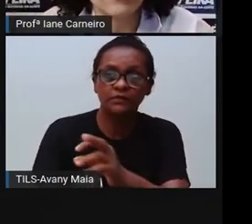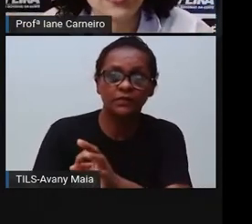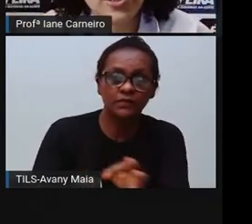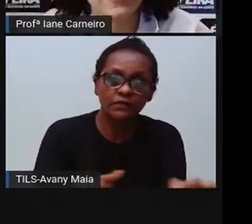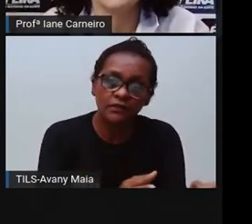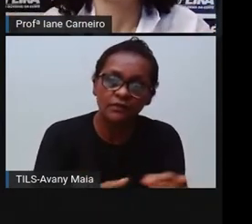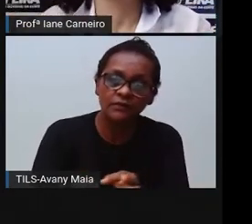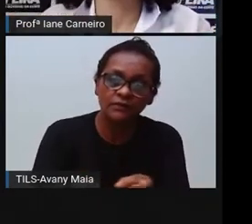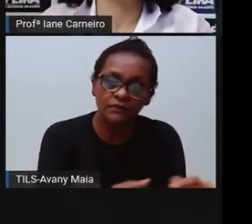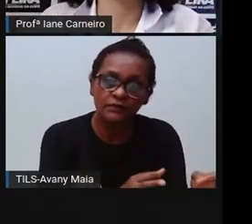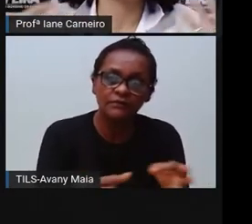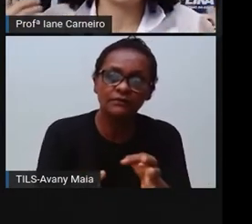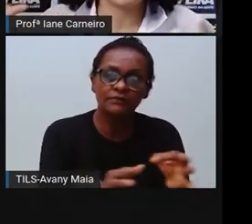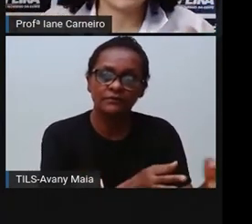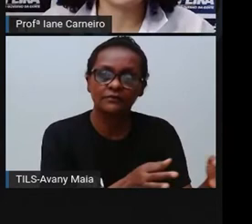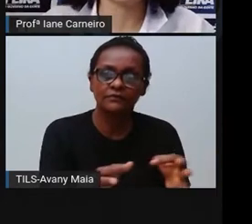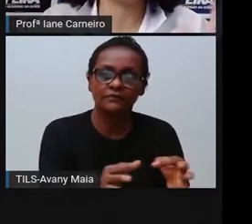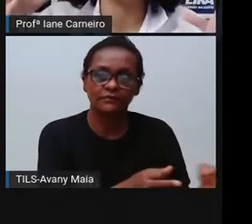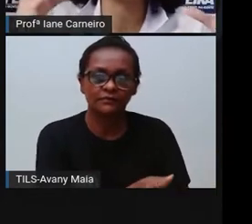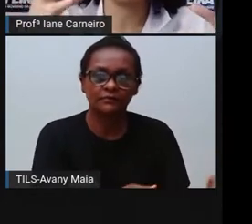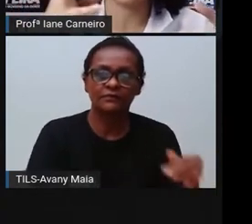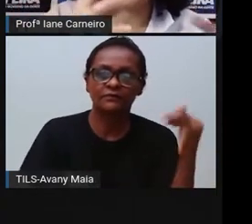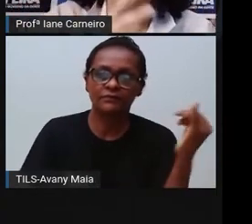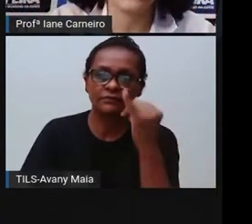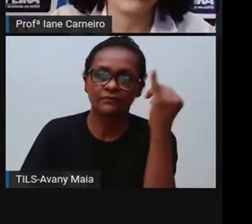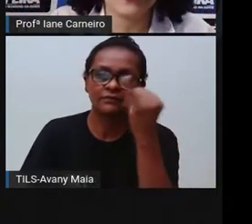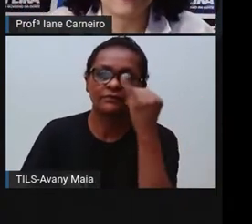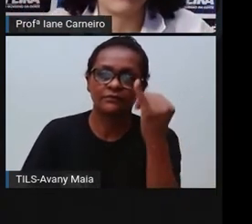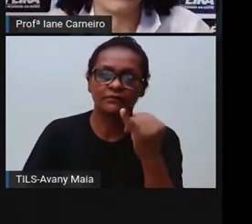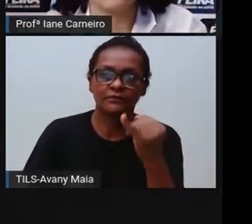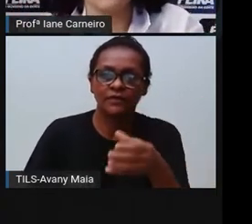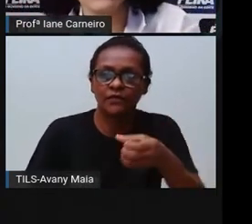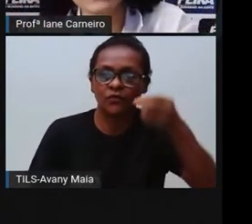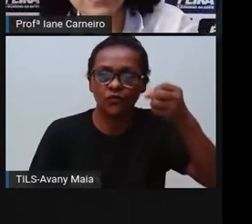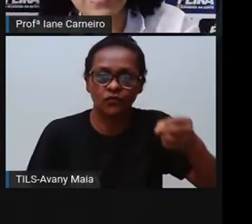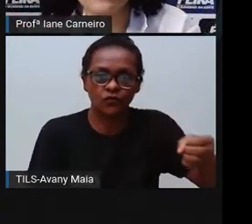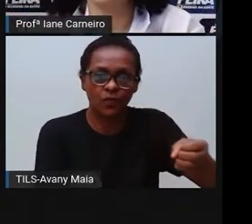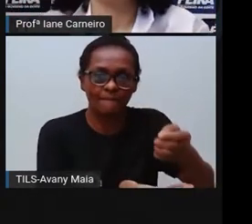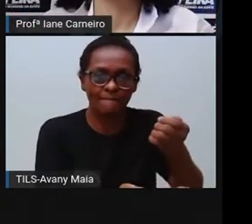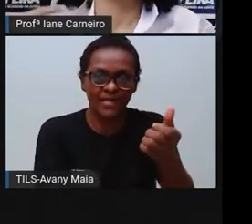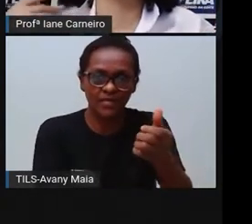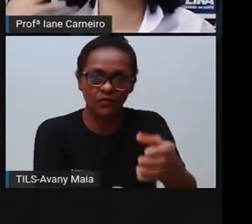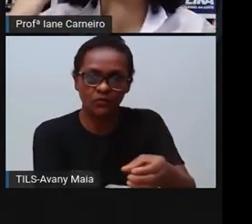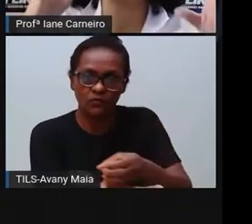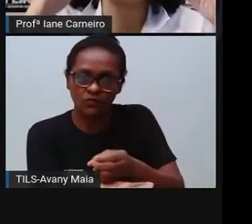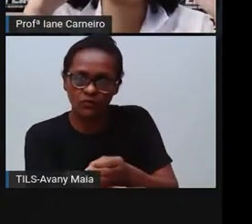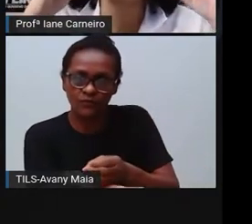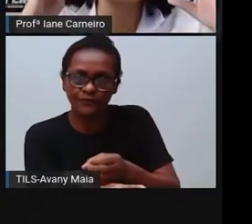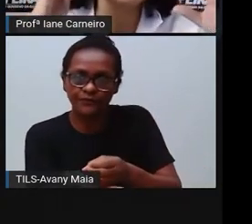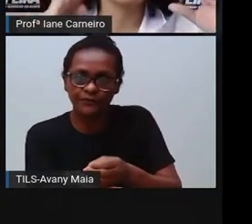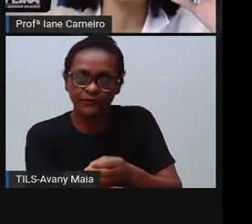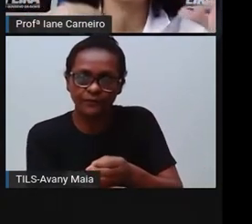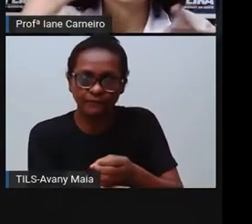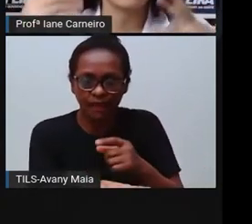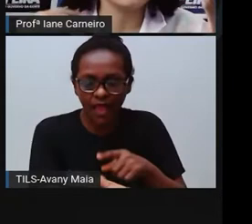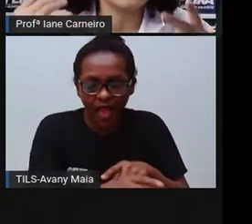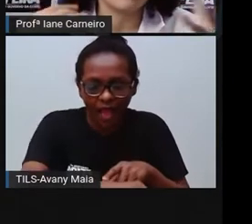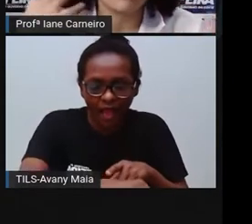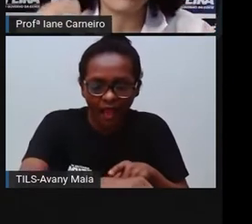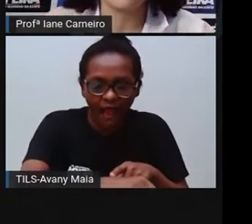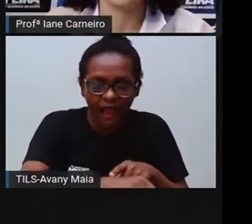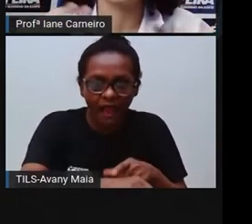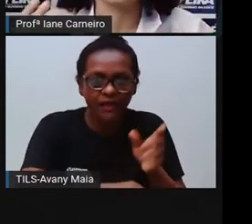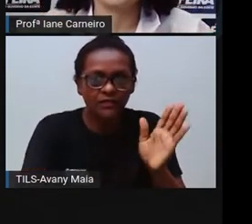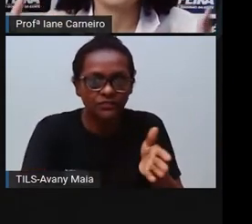vezes ao dia, né? A Pro deu aquela dica de deixar uma garrafinha de água perto de você, de estar tá marcando quantos copos